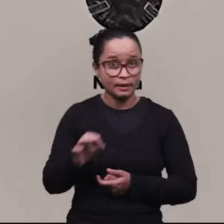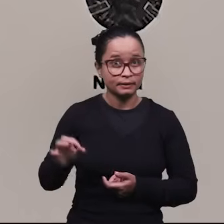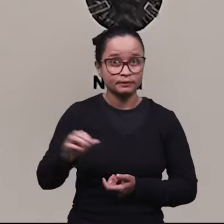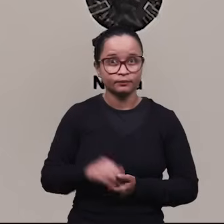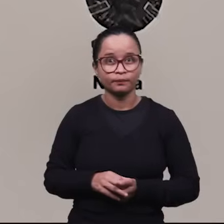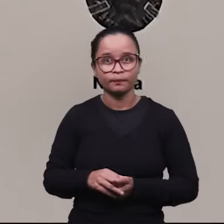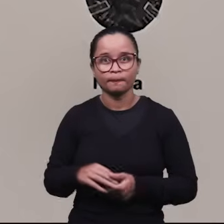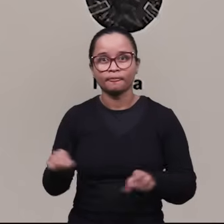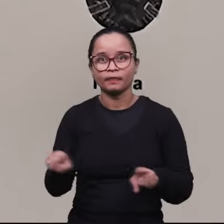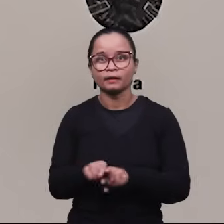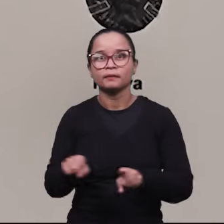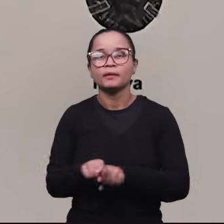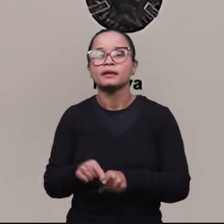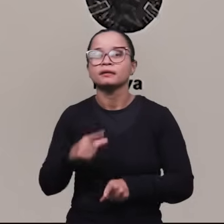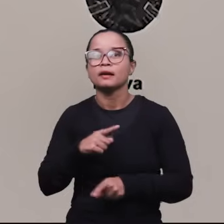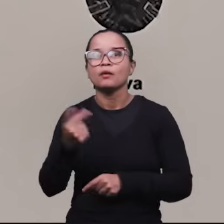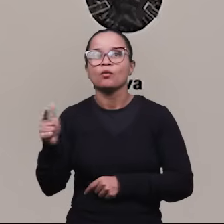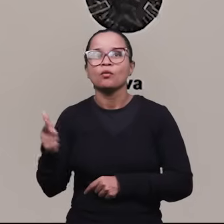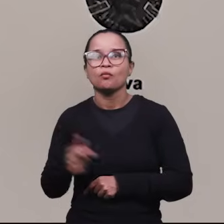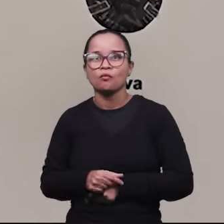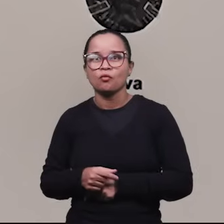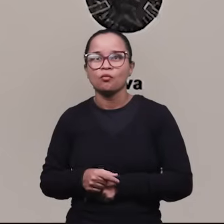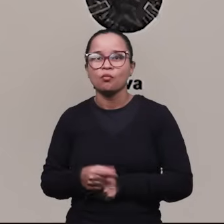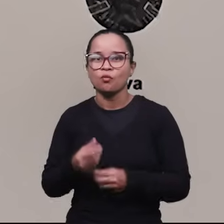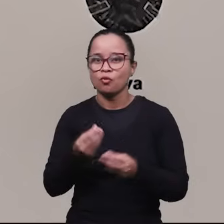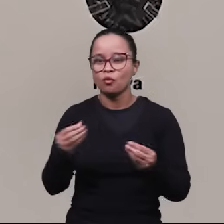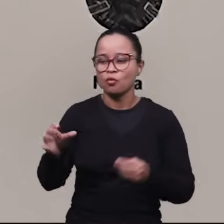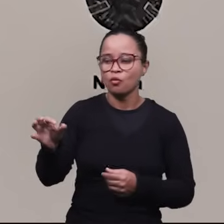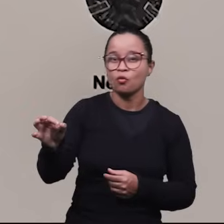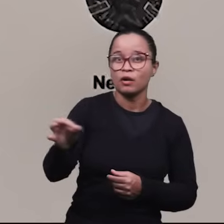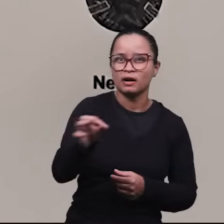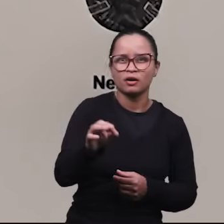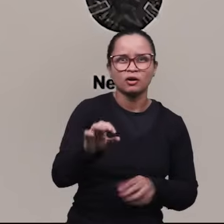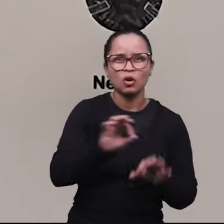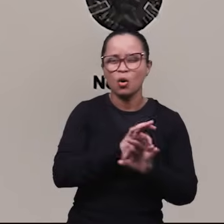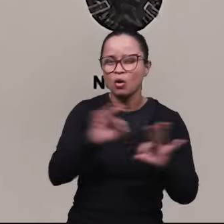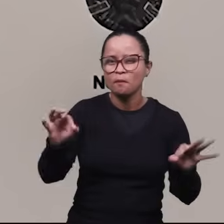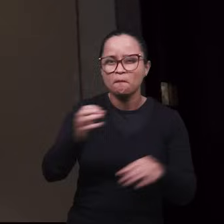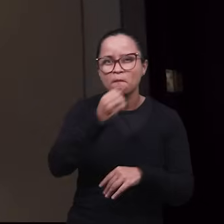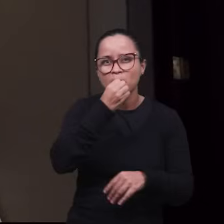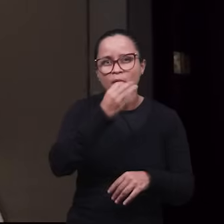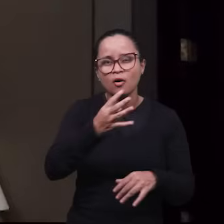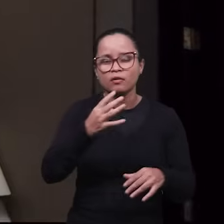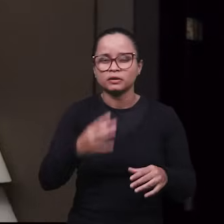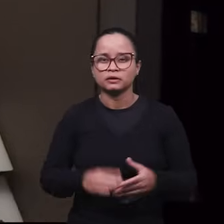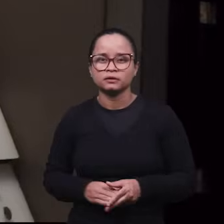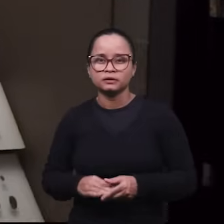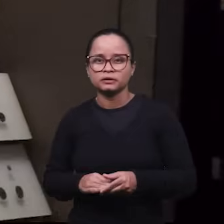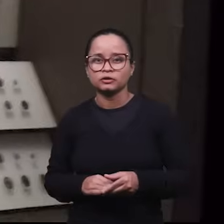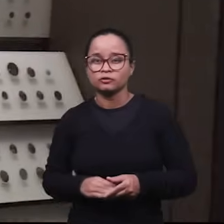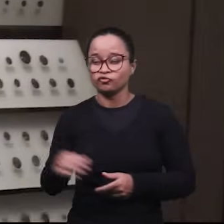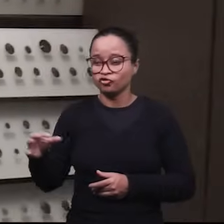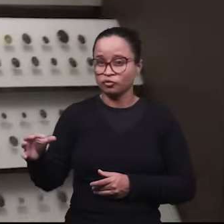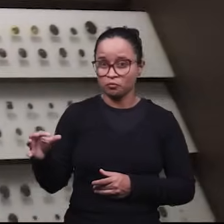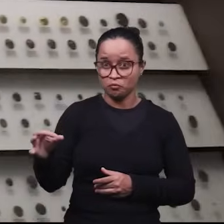e tem também uma coleção muito bem cadastrada de